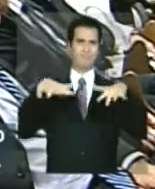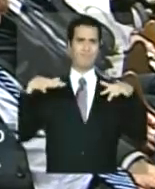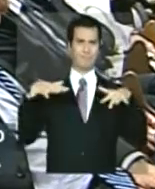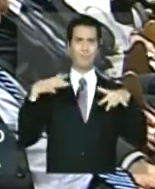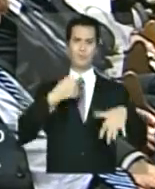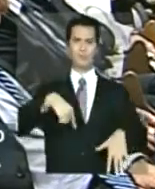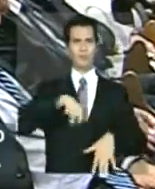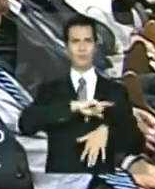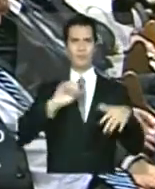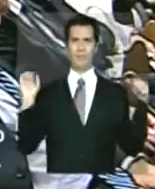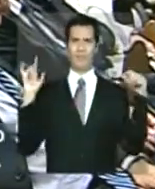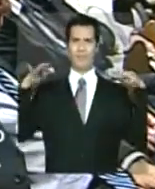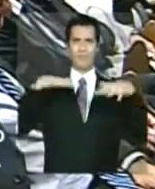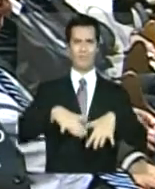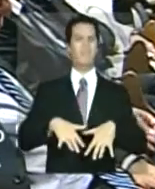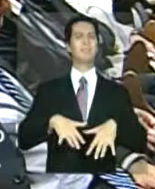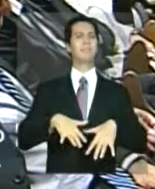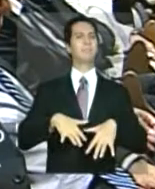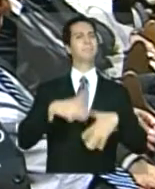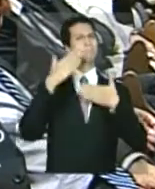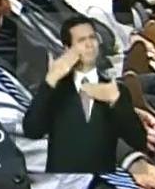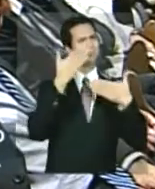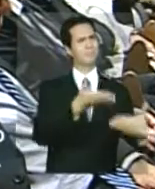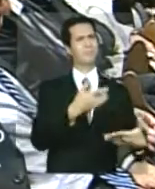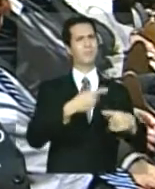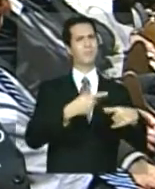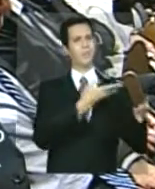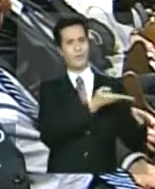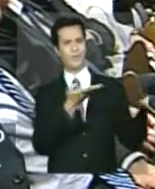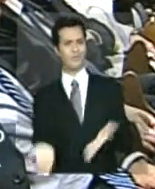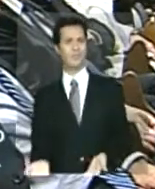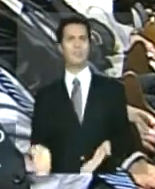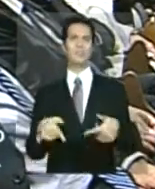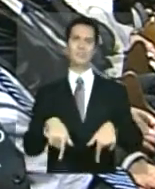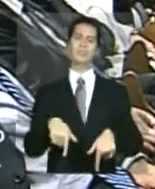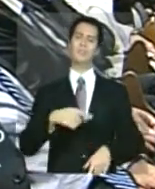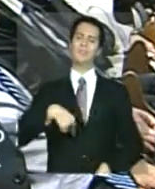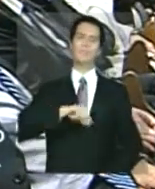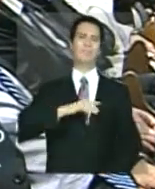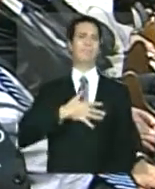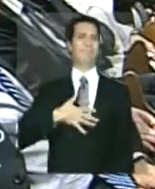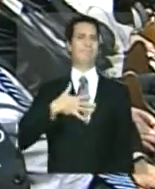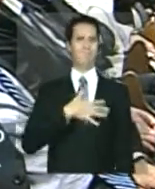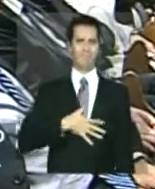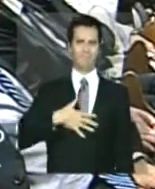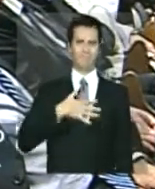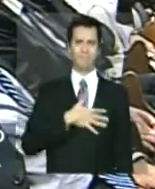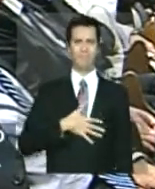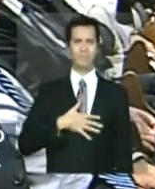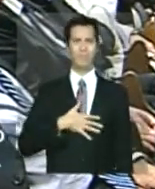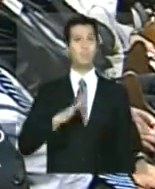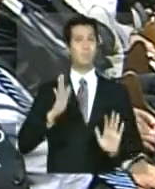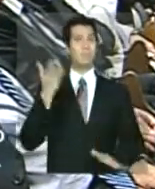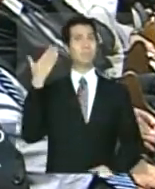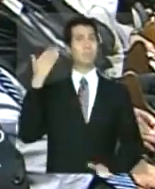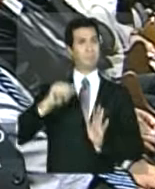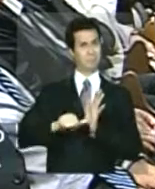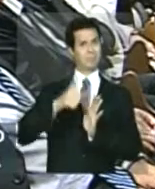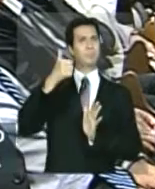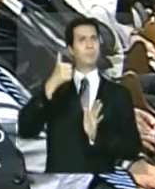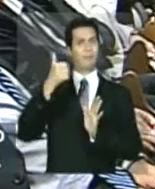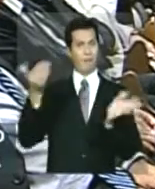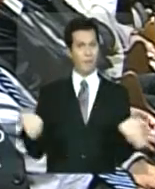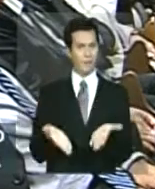casa na sua casa ou na casa de todos e todas nós é pela segunda vez